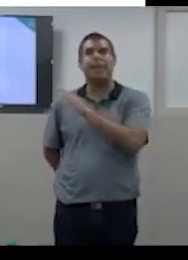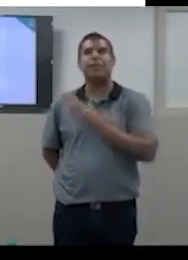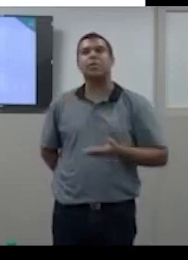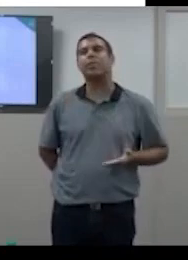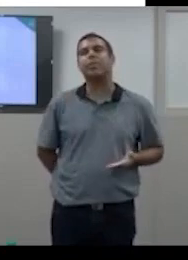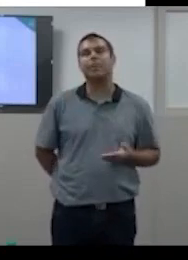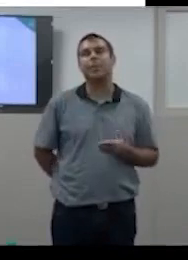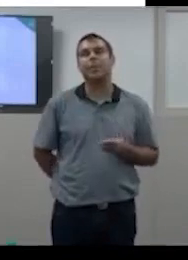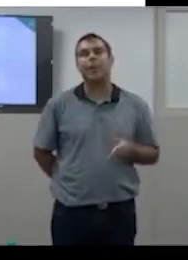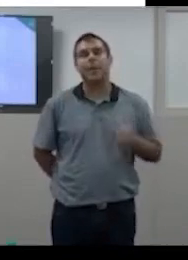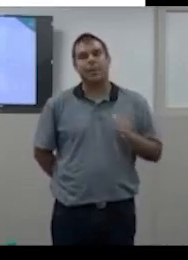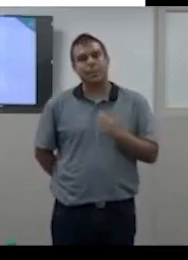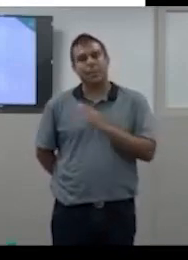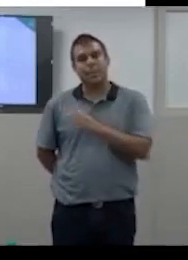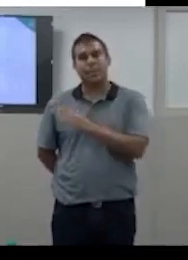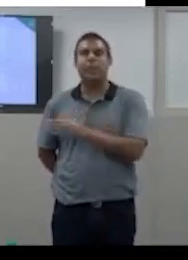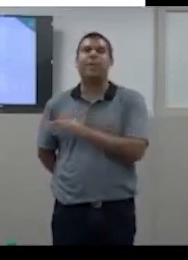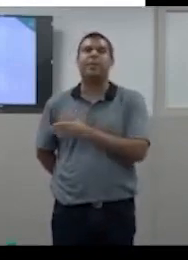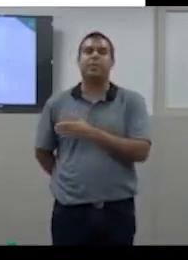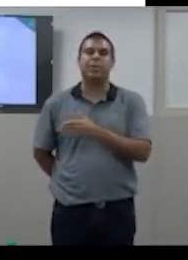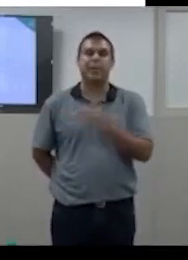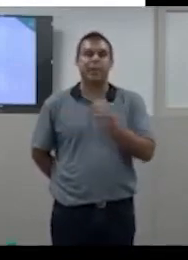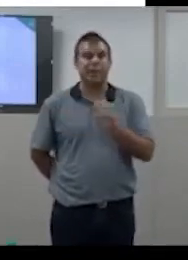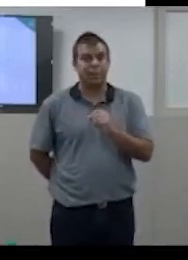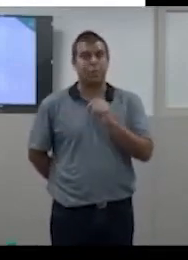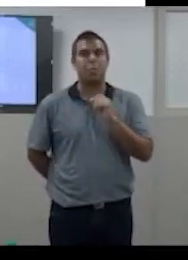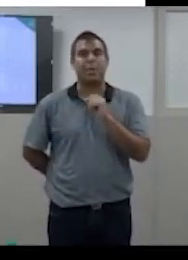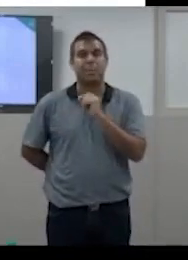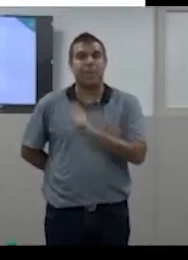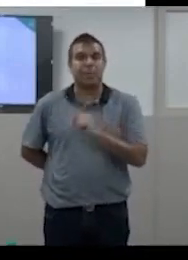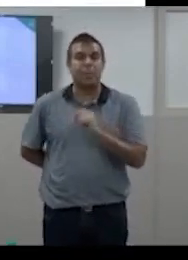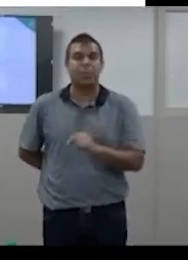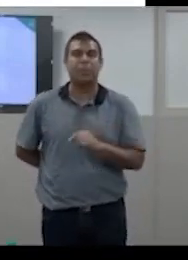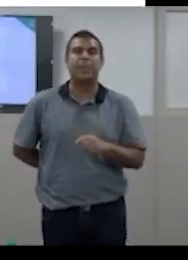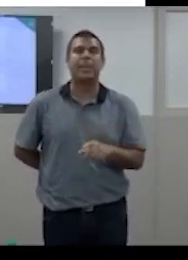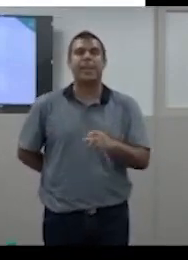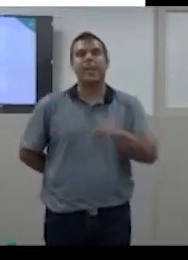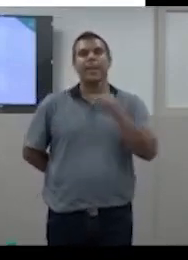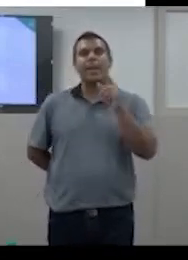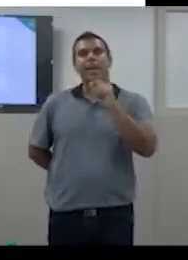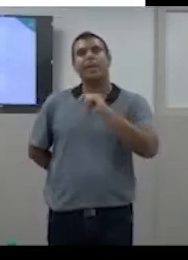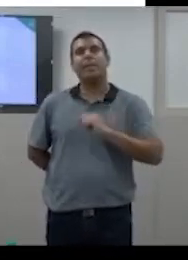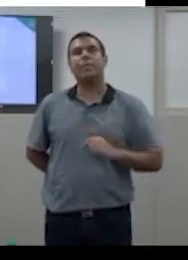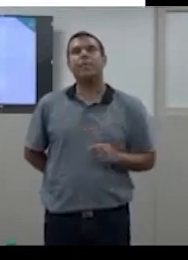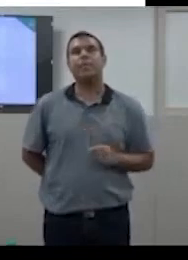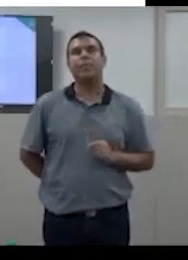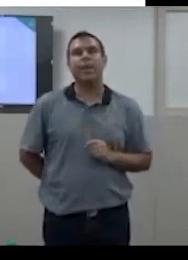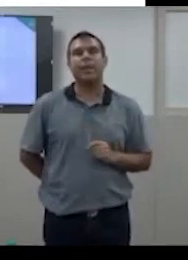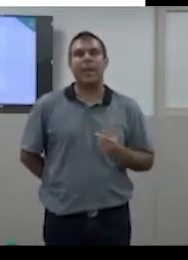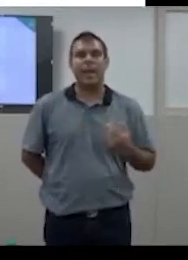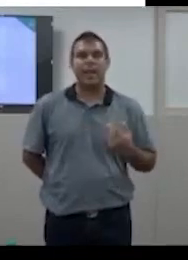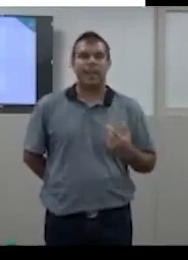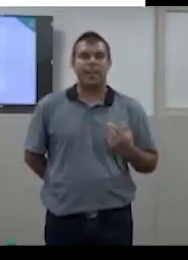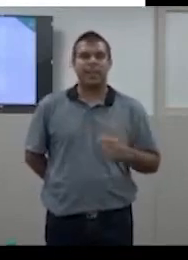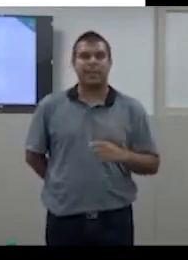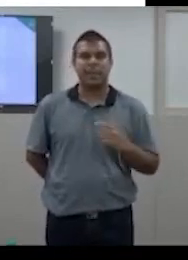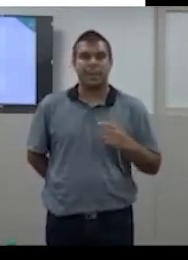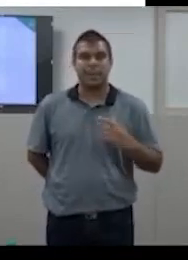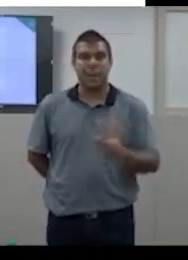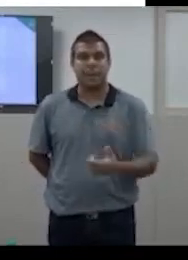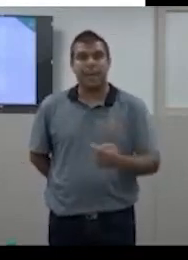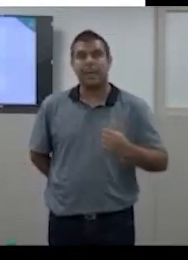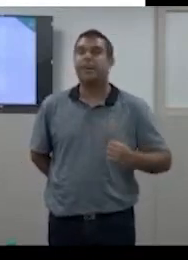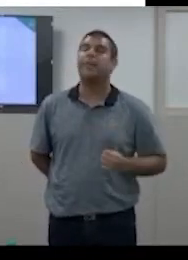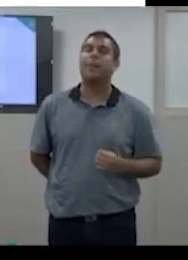parte inclinada a gente já conseguiu perceber. São 3 fases que a gente vai estar analisando como as mais comuns da matéria, entretanto a gente consegue representar